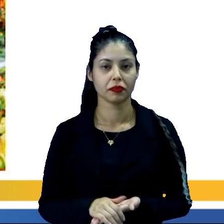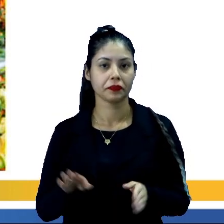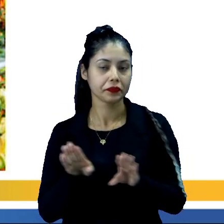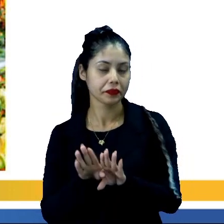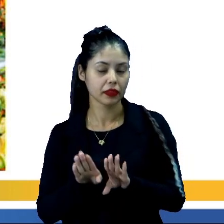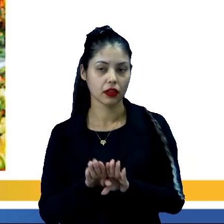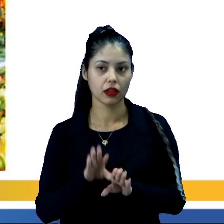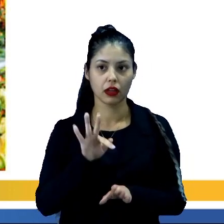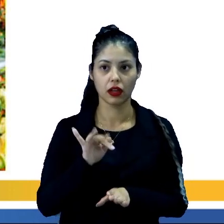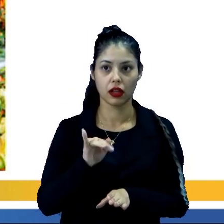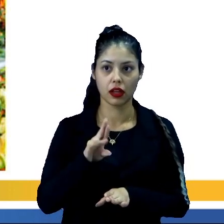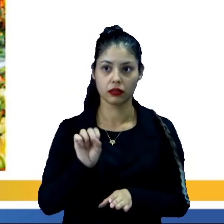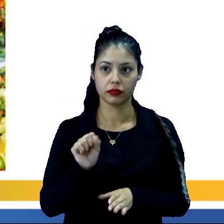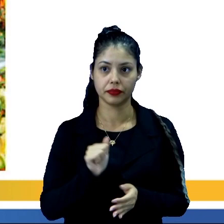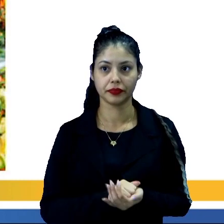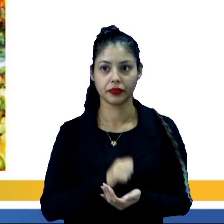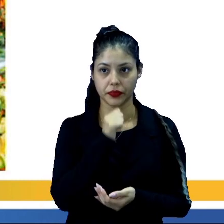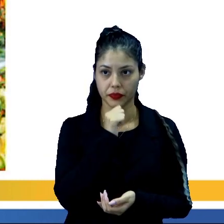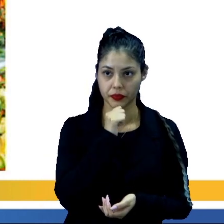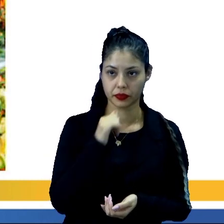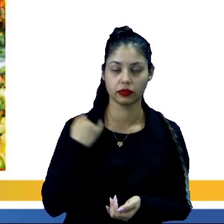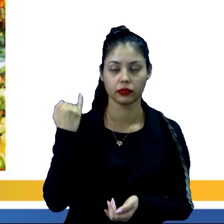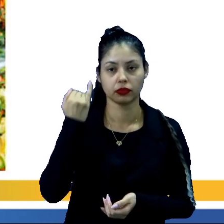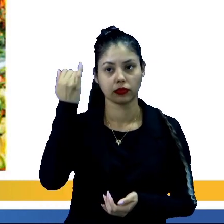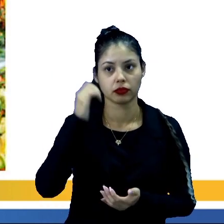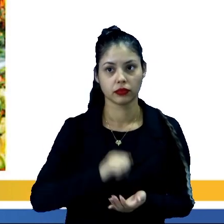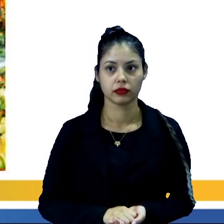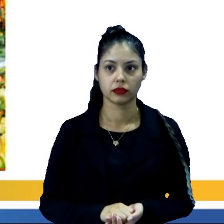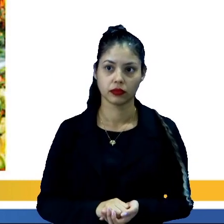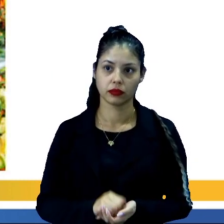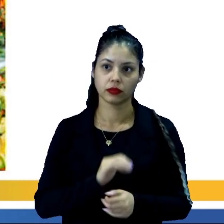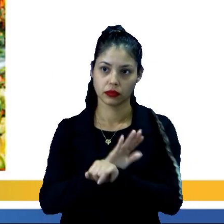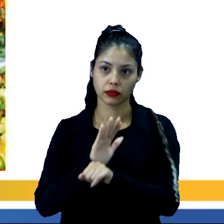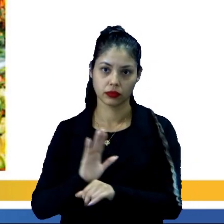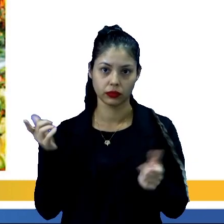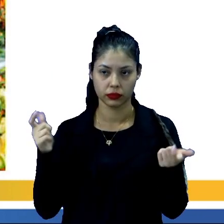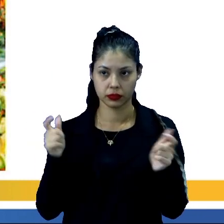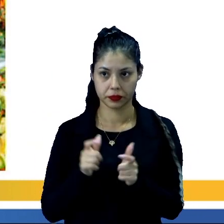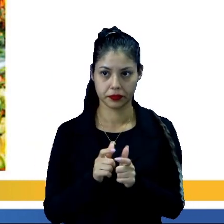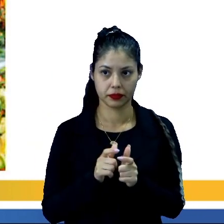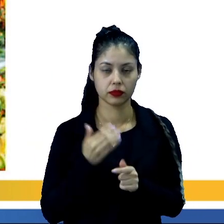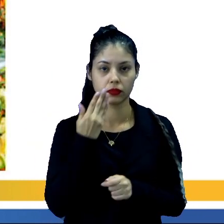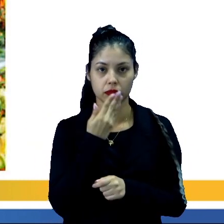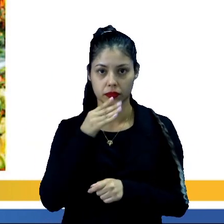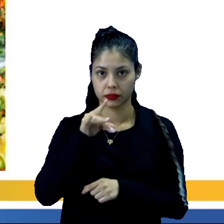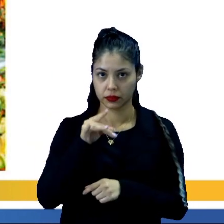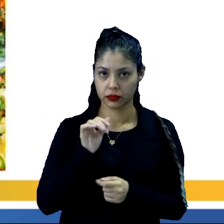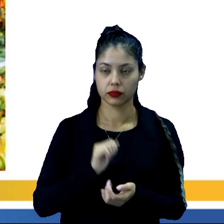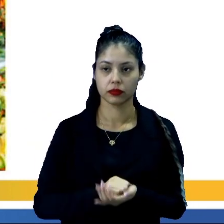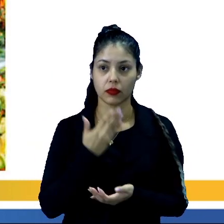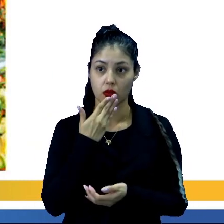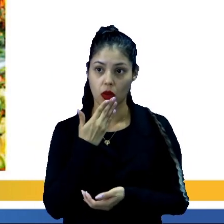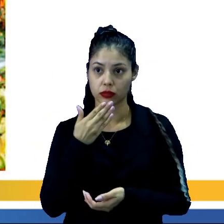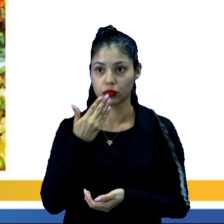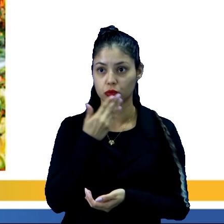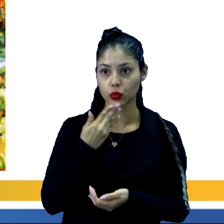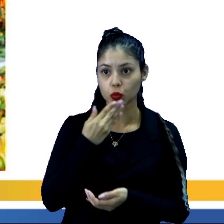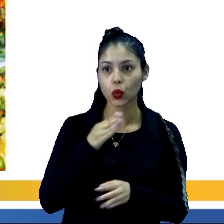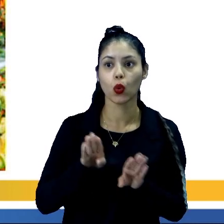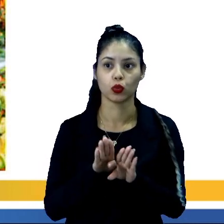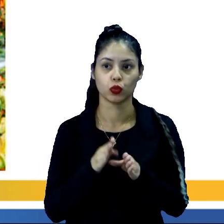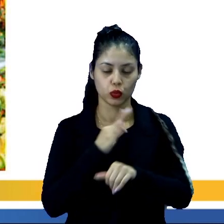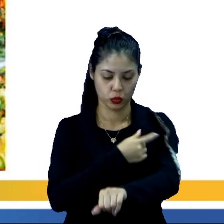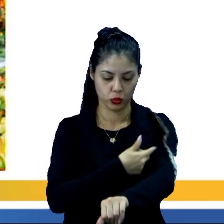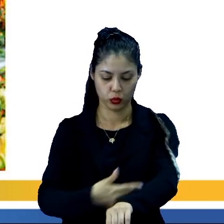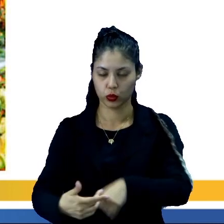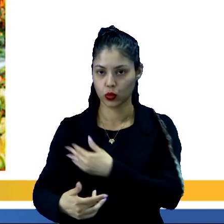Então, as fibras, né, têm essa função e também ela ajuda a diminuir o açúcar no sangue, olha só. E também reduz